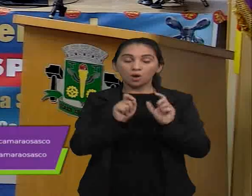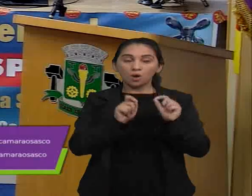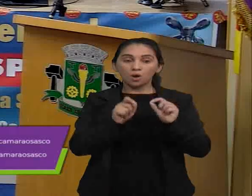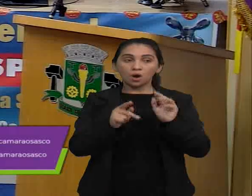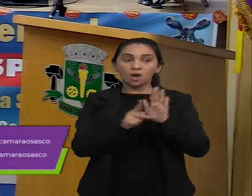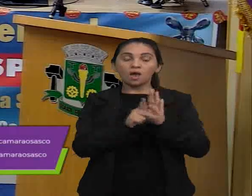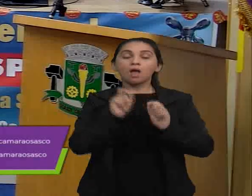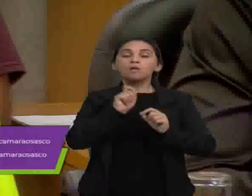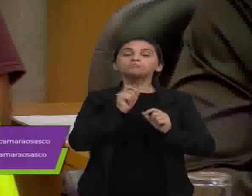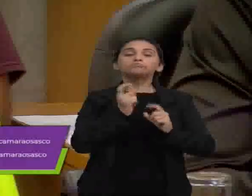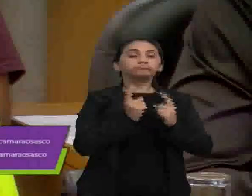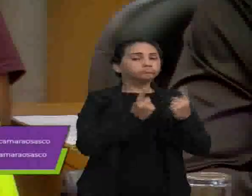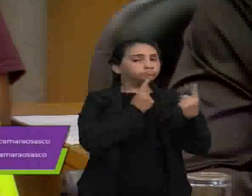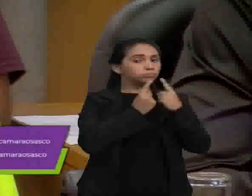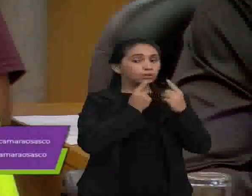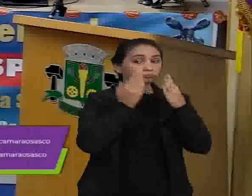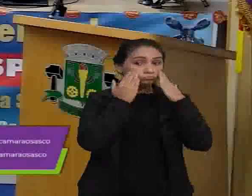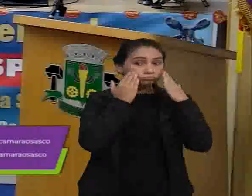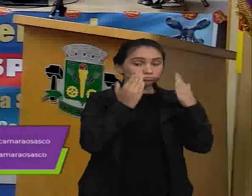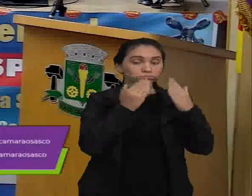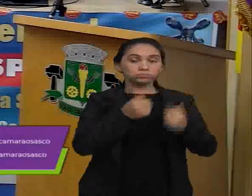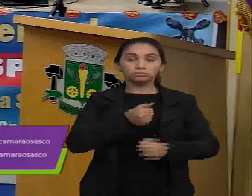O microfone está à sua inteira disposição.